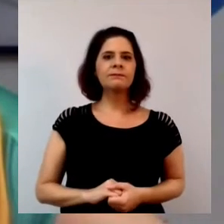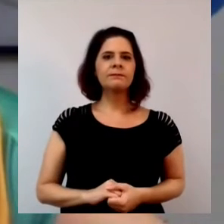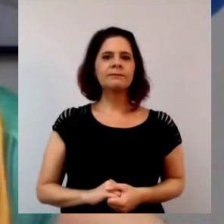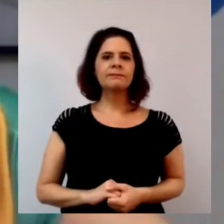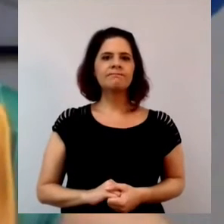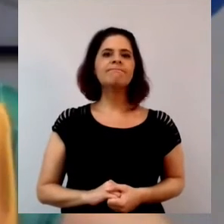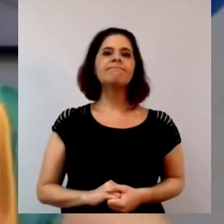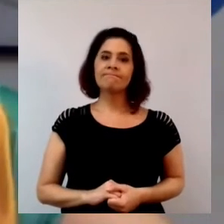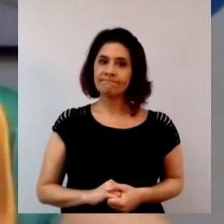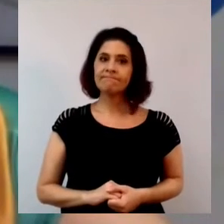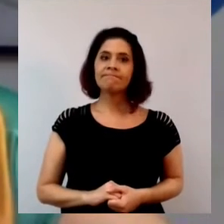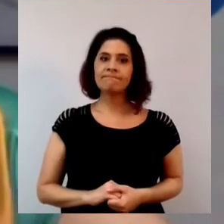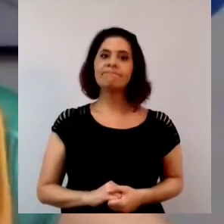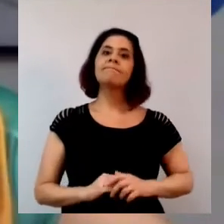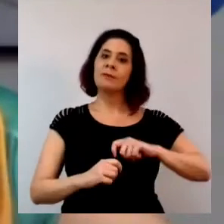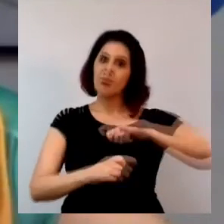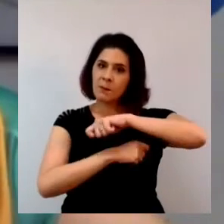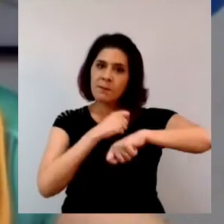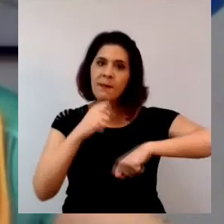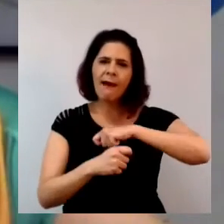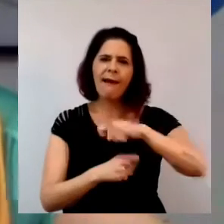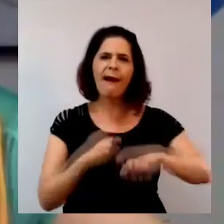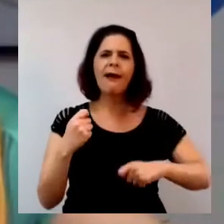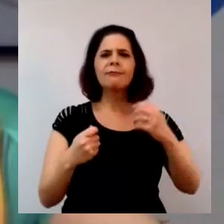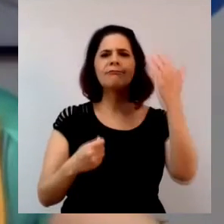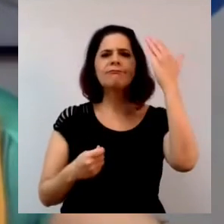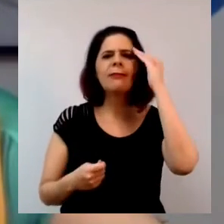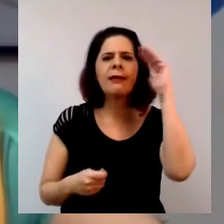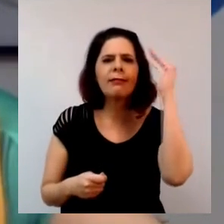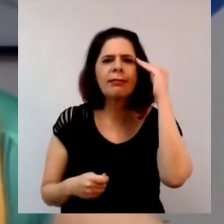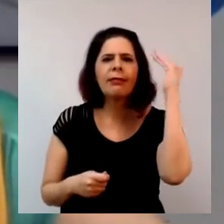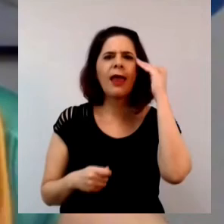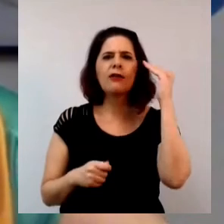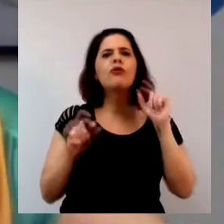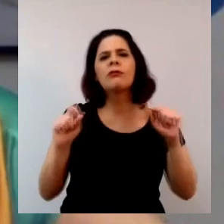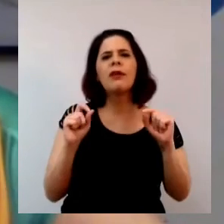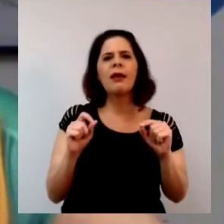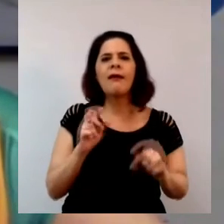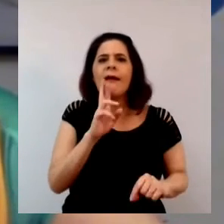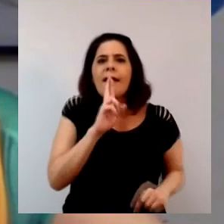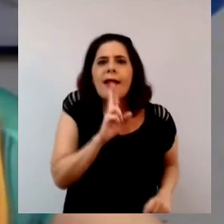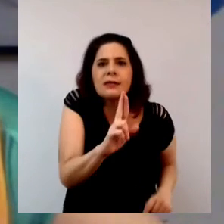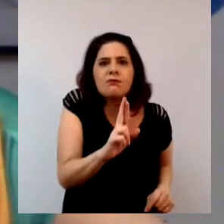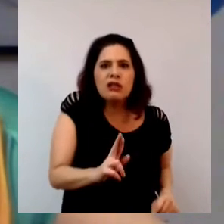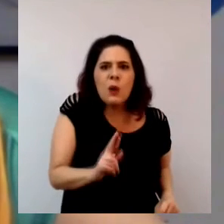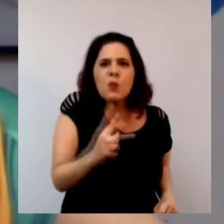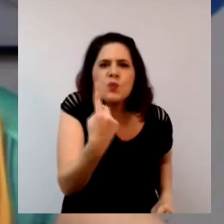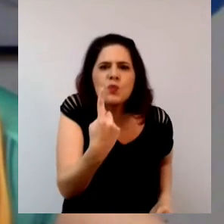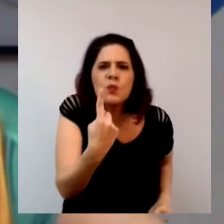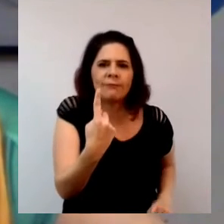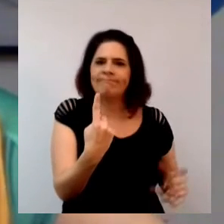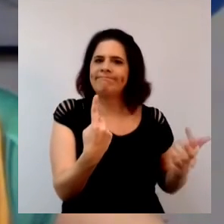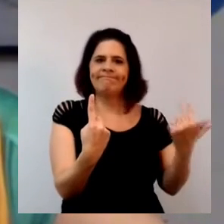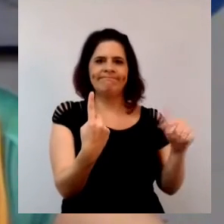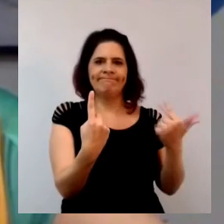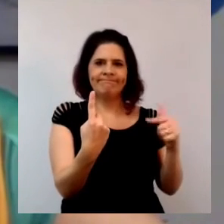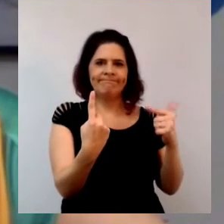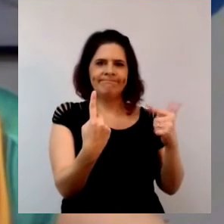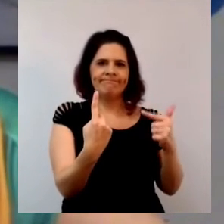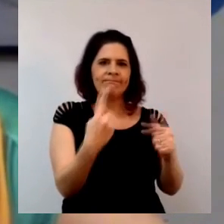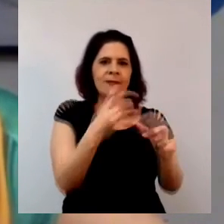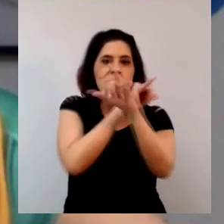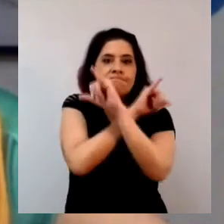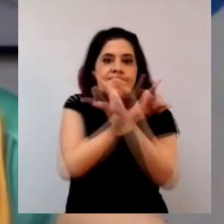resposta única, que não existe uma mensagem única e universal, e que o Brasil, principalmente, é um país